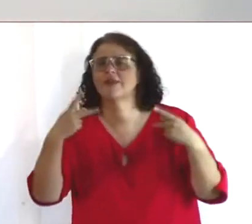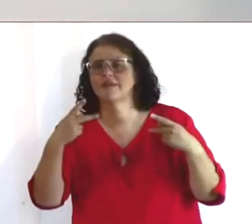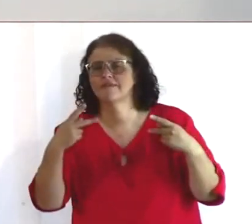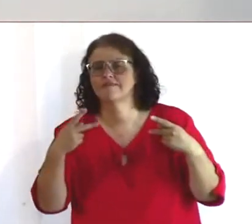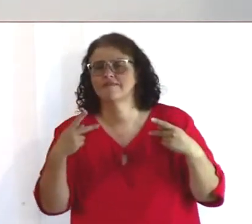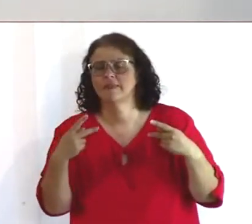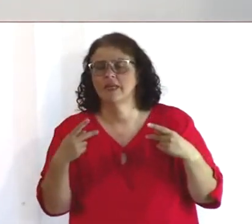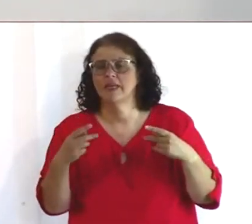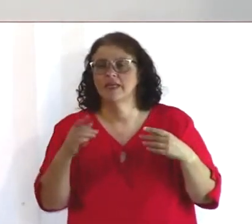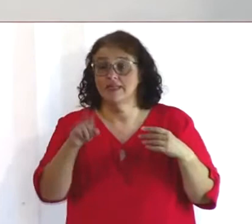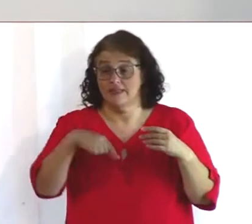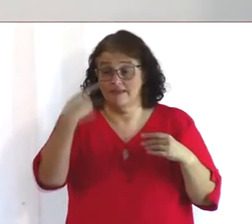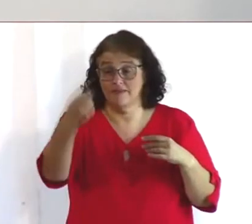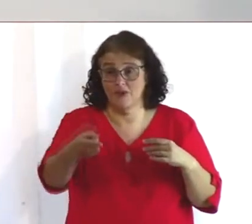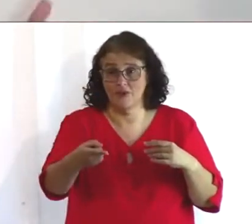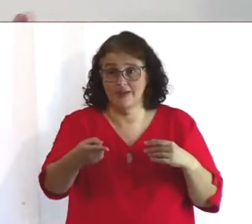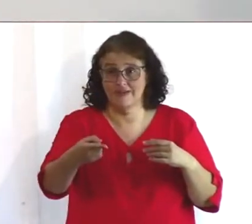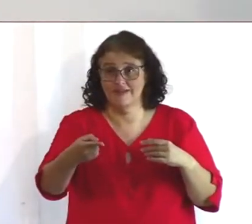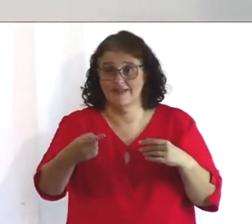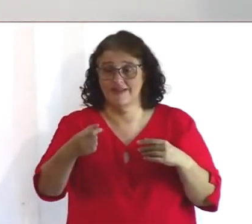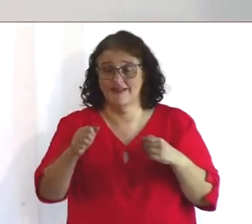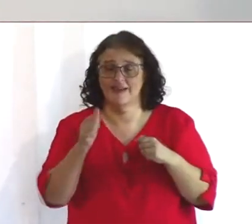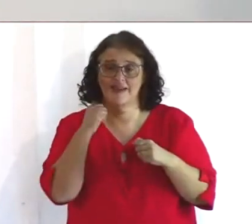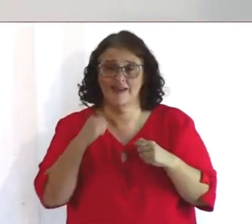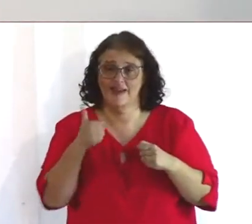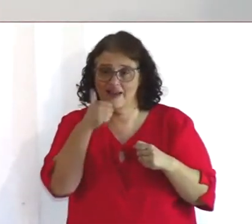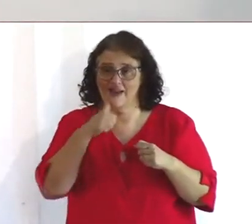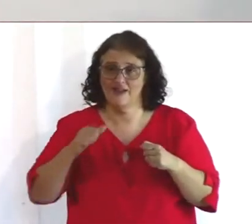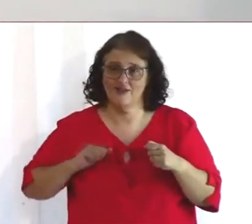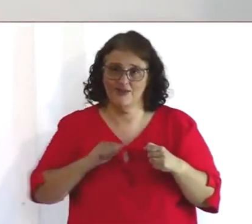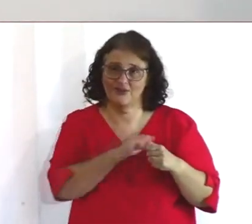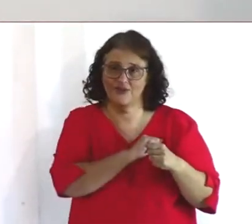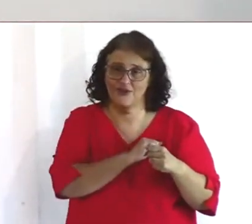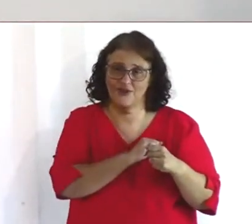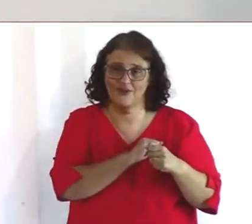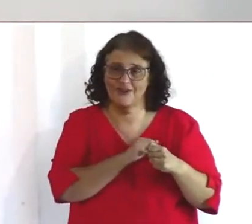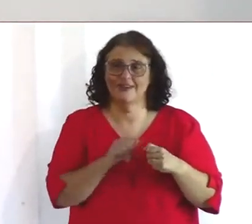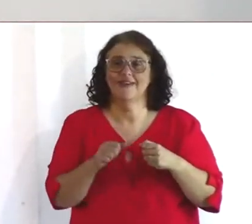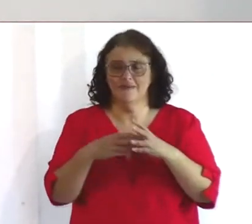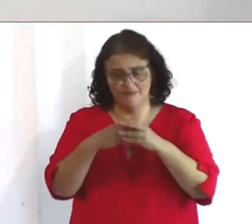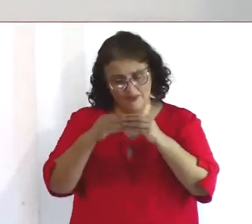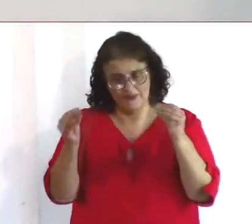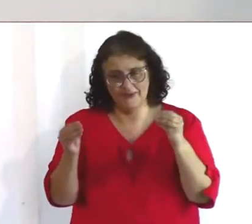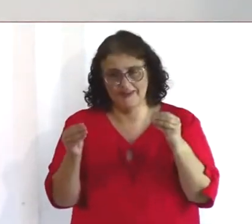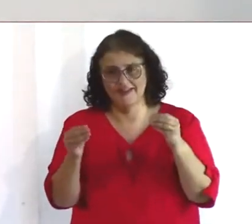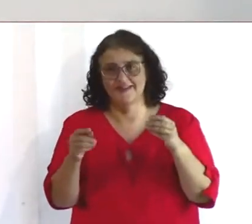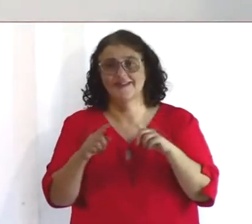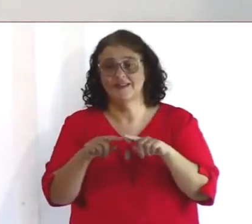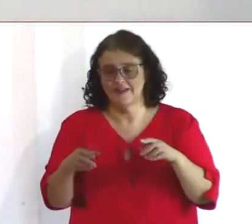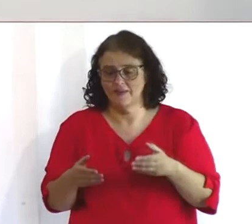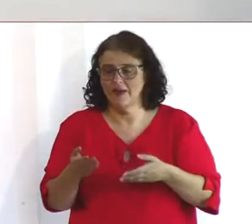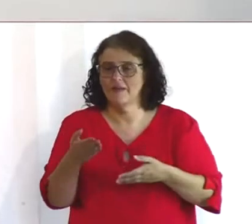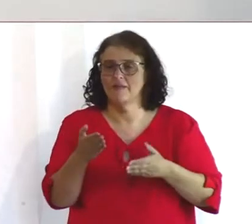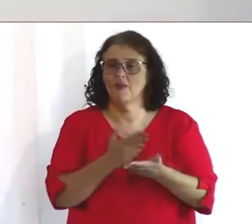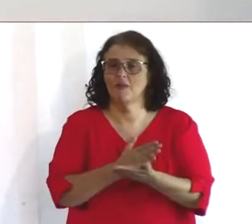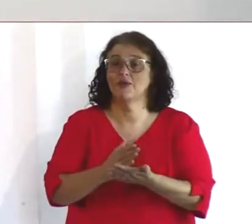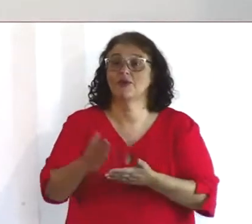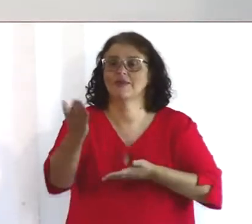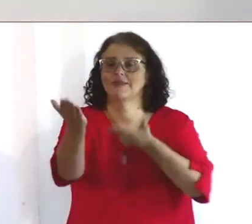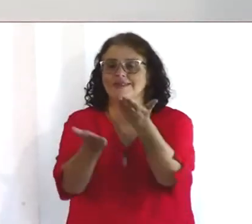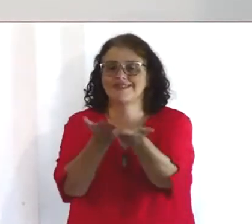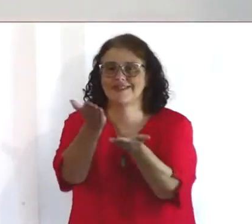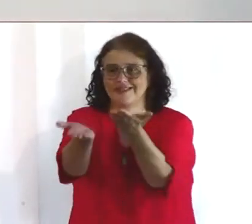impedia daquilo que era talvez a sua maior alegria, servir. Então nós temos duas coisas